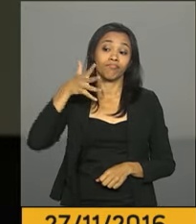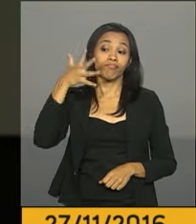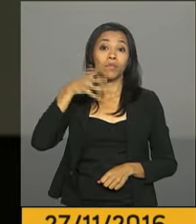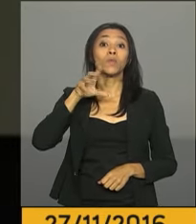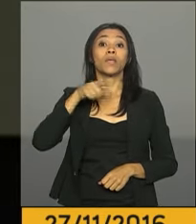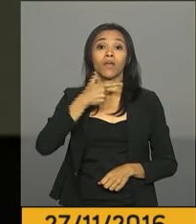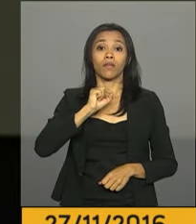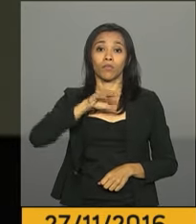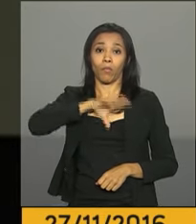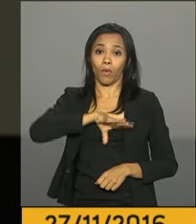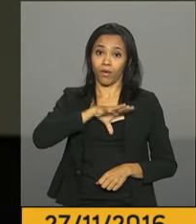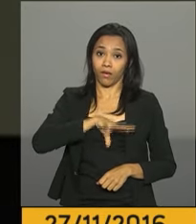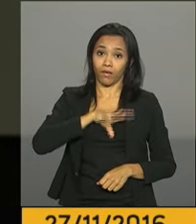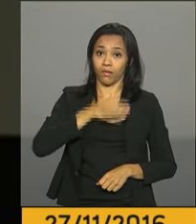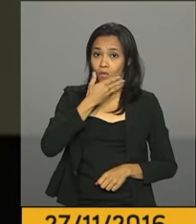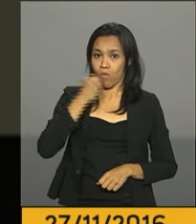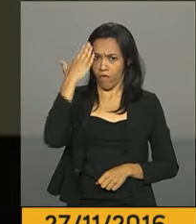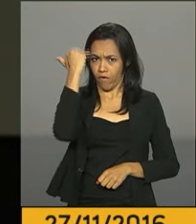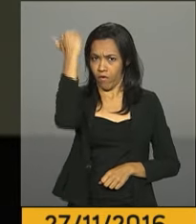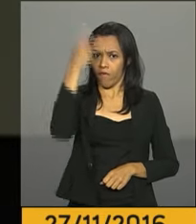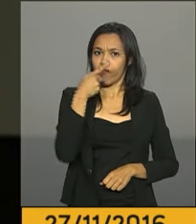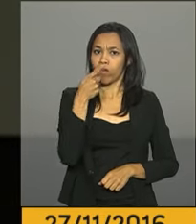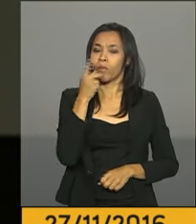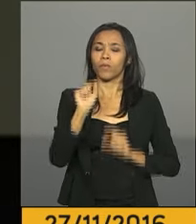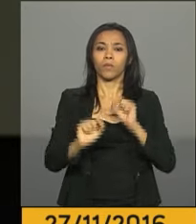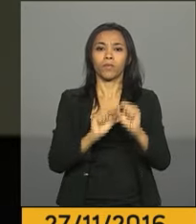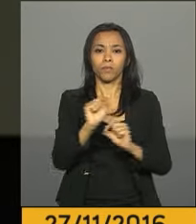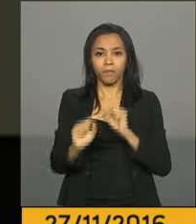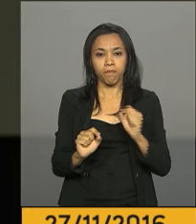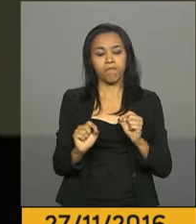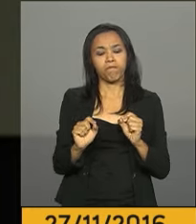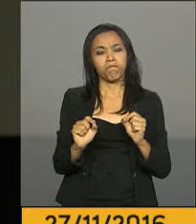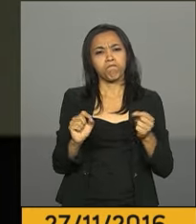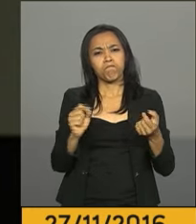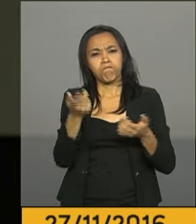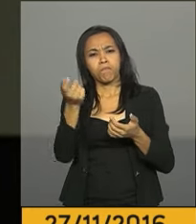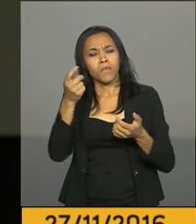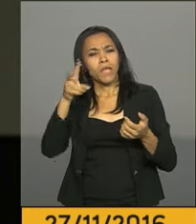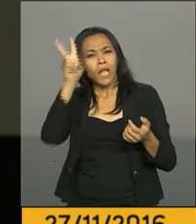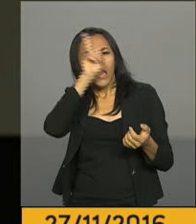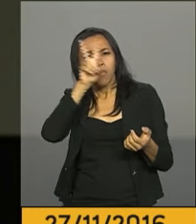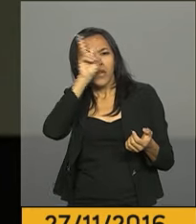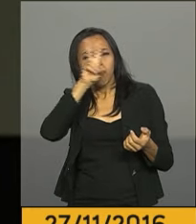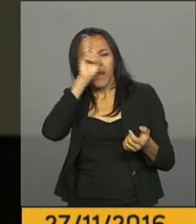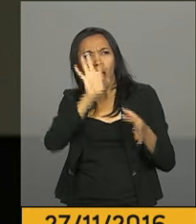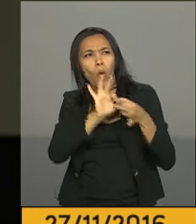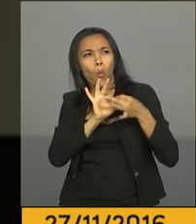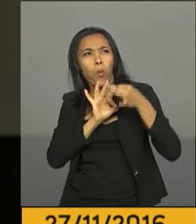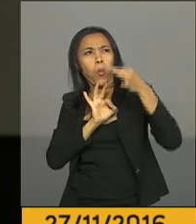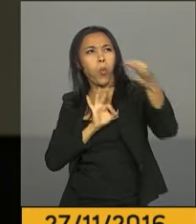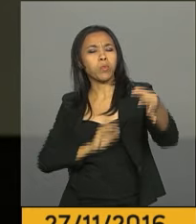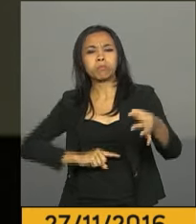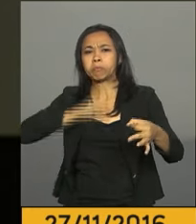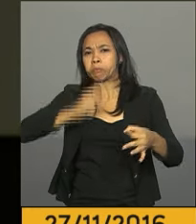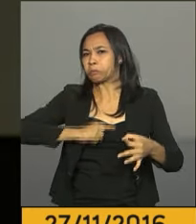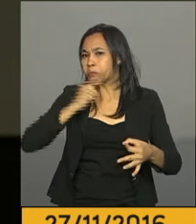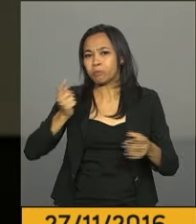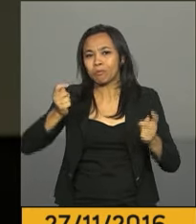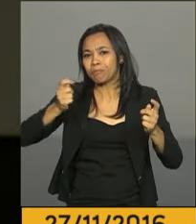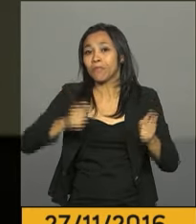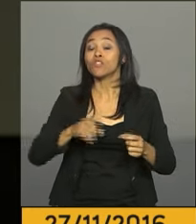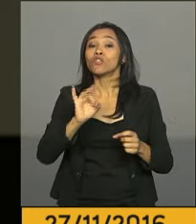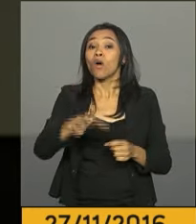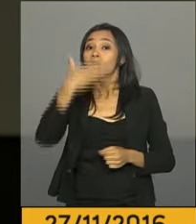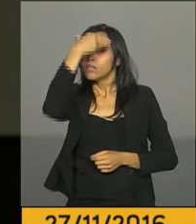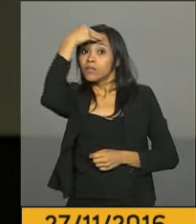Gibran. Dizia ele: para a memória não existem distâncias, somente para o esquecimento